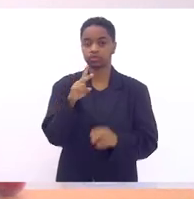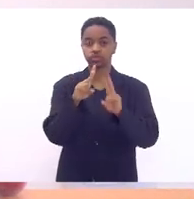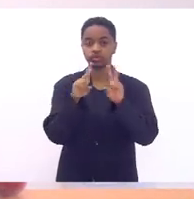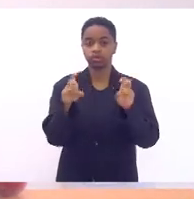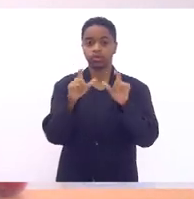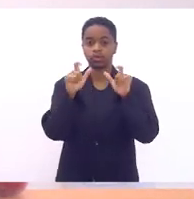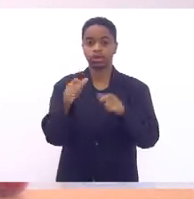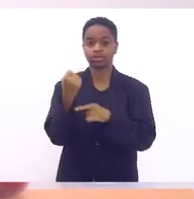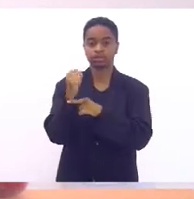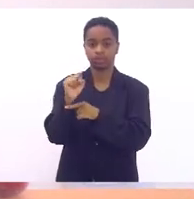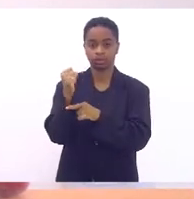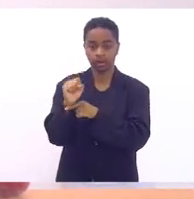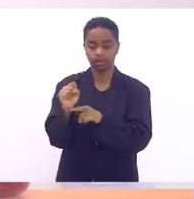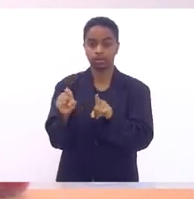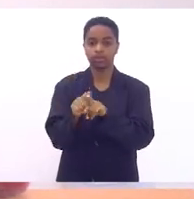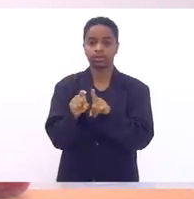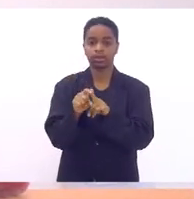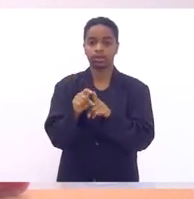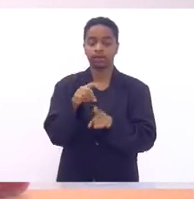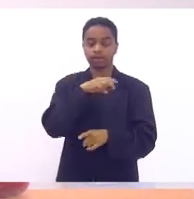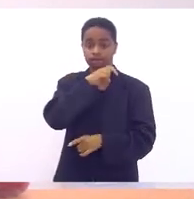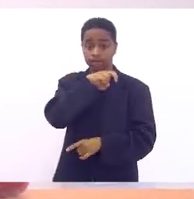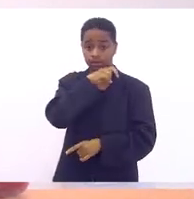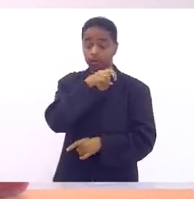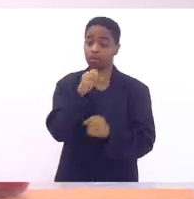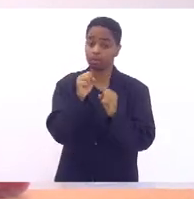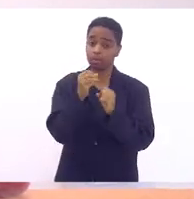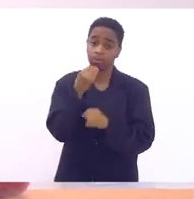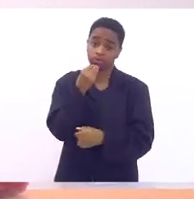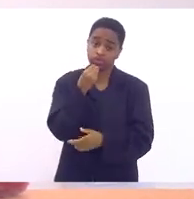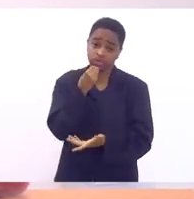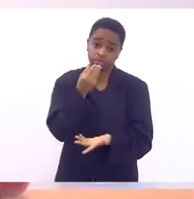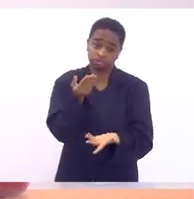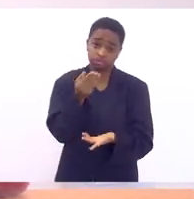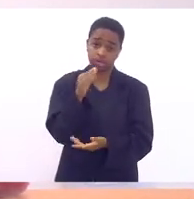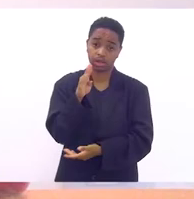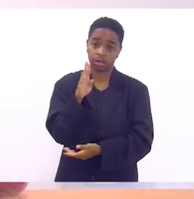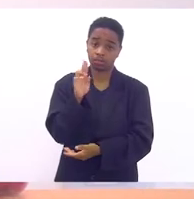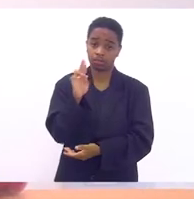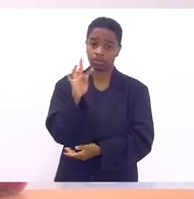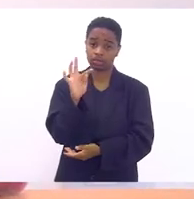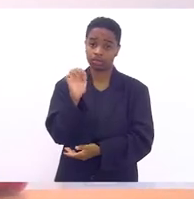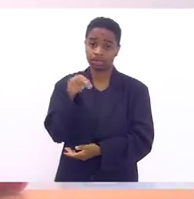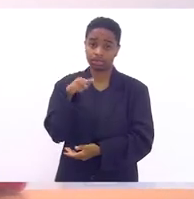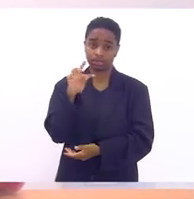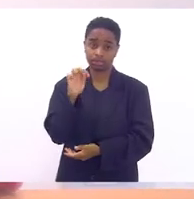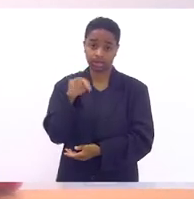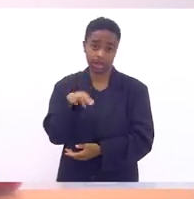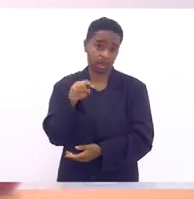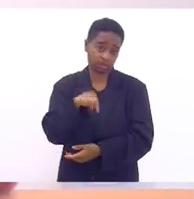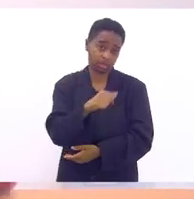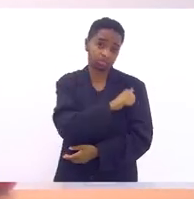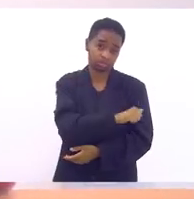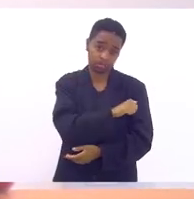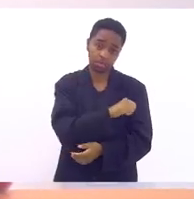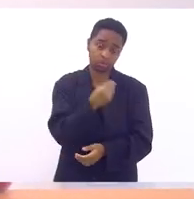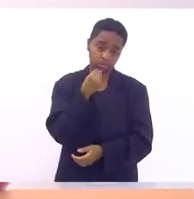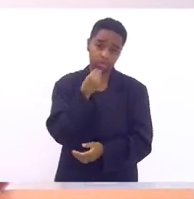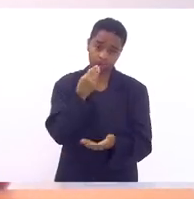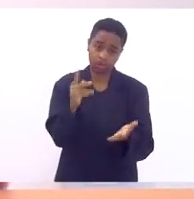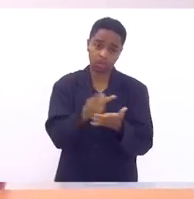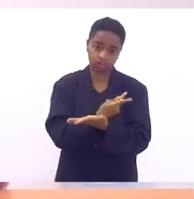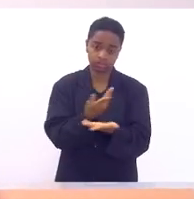Saquarema é o Vital Brasil poderia ser o Instituto tantã do Estado do Rio de Janeiro né seria ótimo que isso pudesse